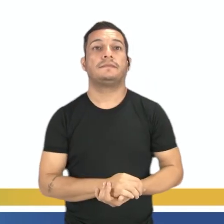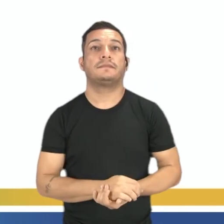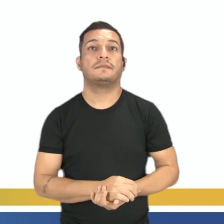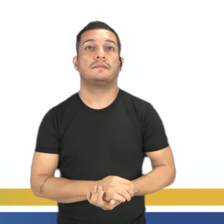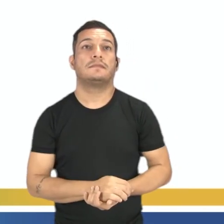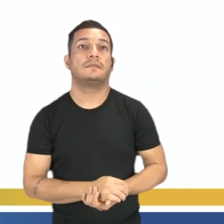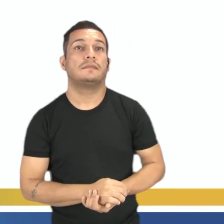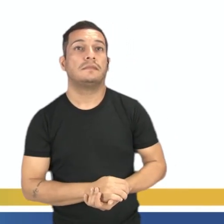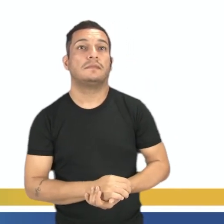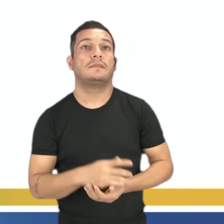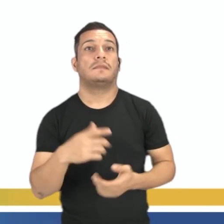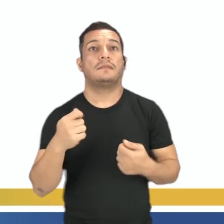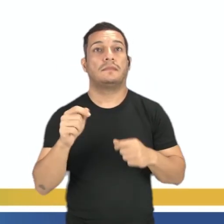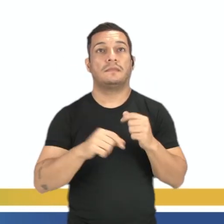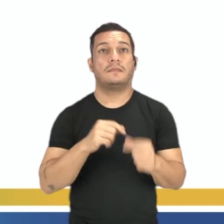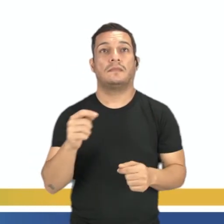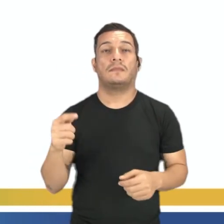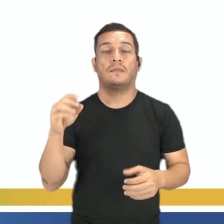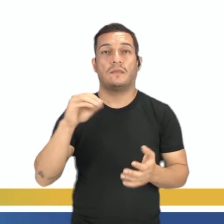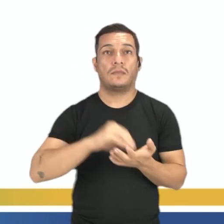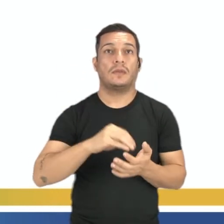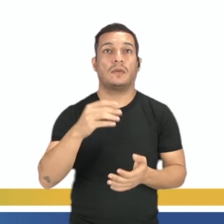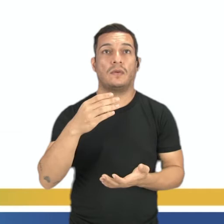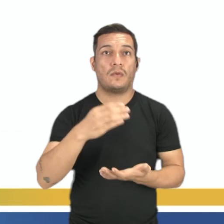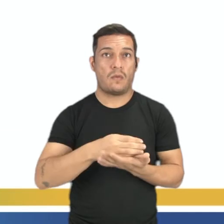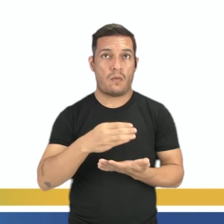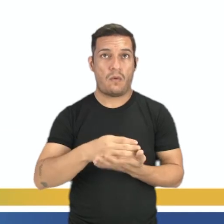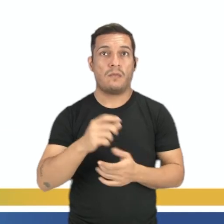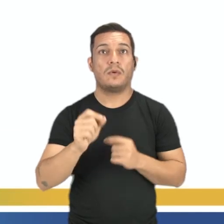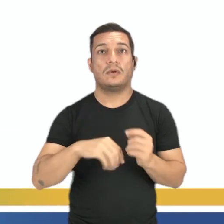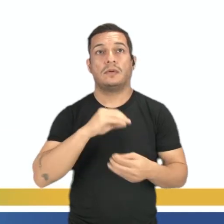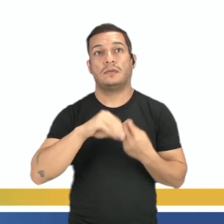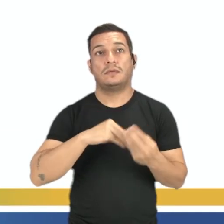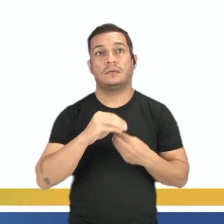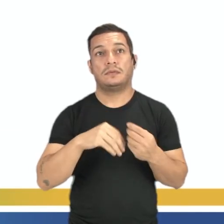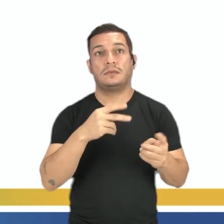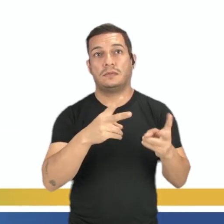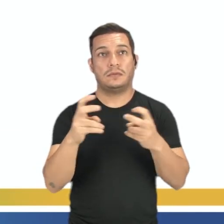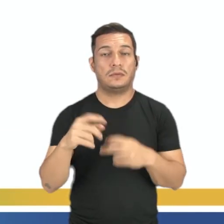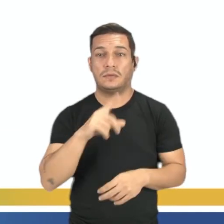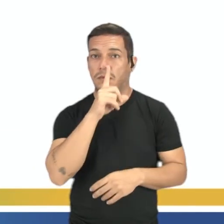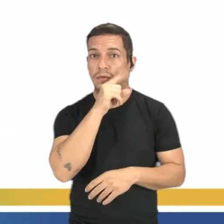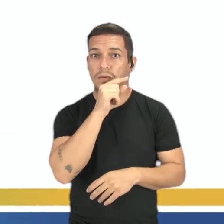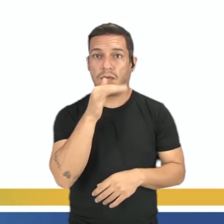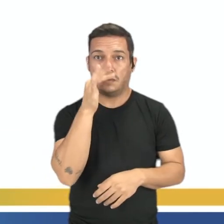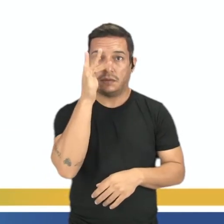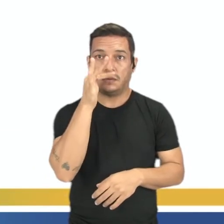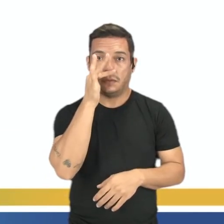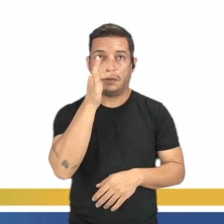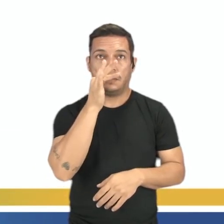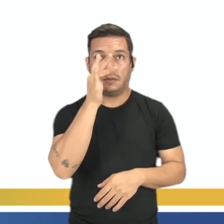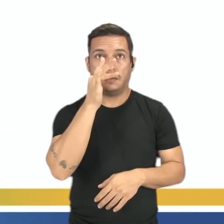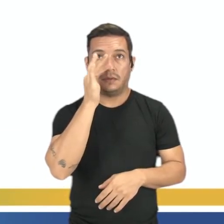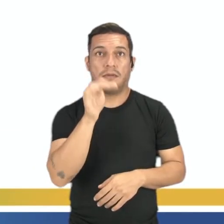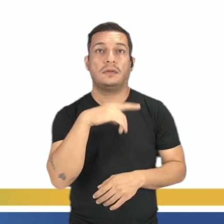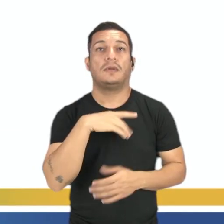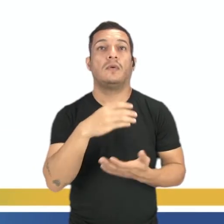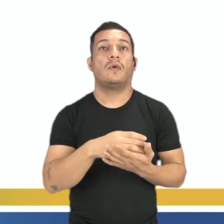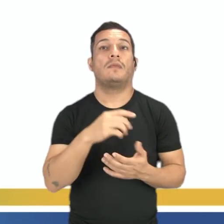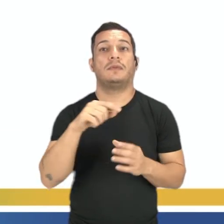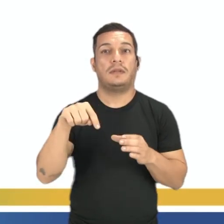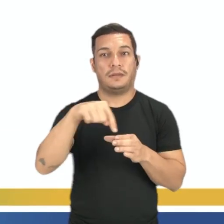temos também que pretende se encher completamente um copo com a mistura para atrair beija-flores. O copo tem